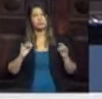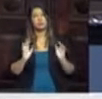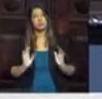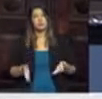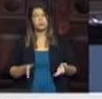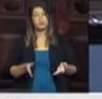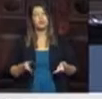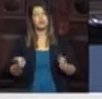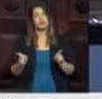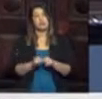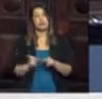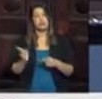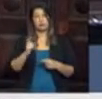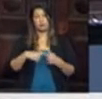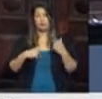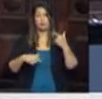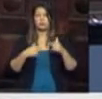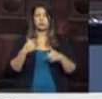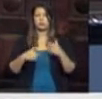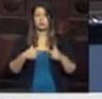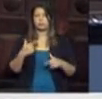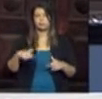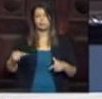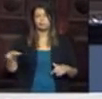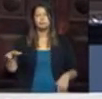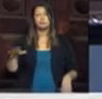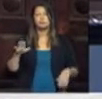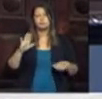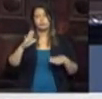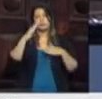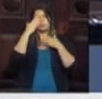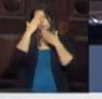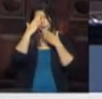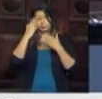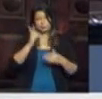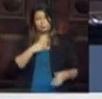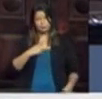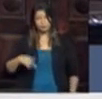os trabalhos vão ter início. Muito obrigado, presidente Fatinha.